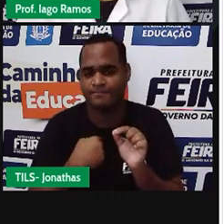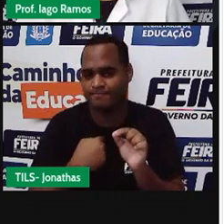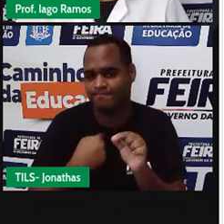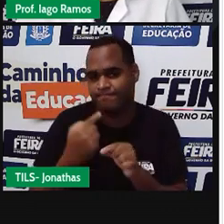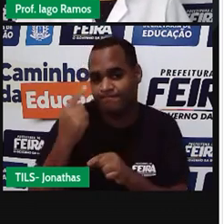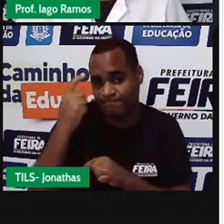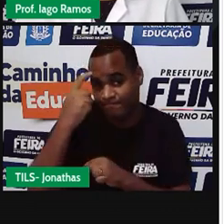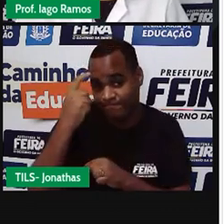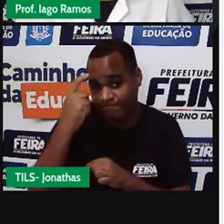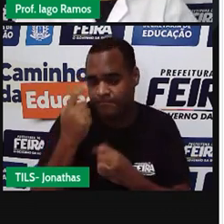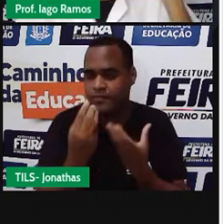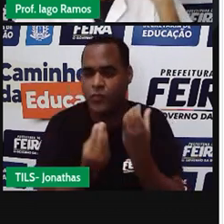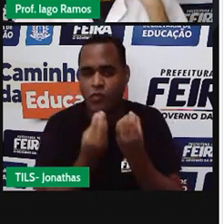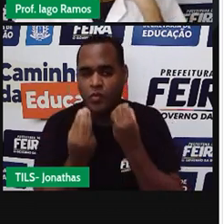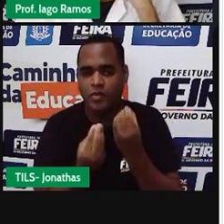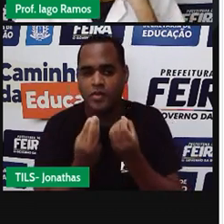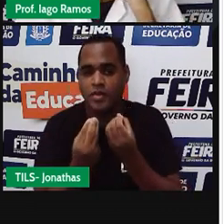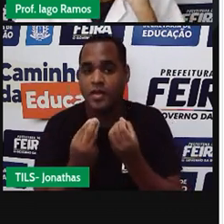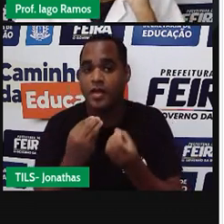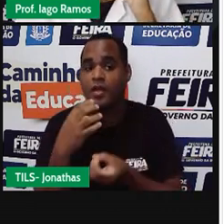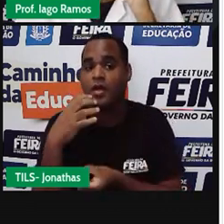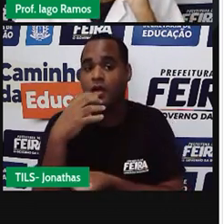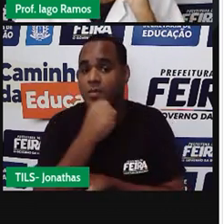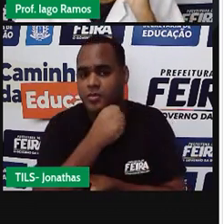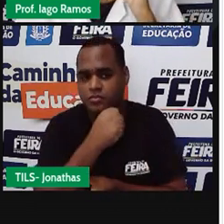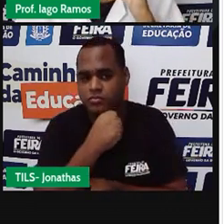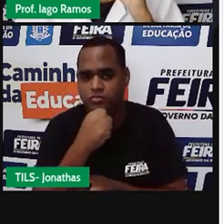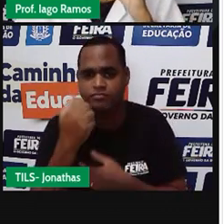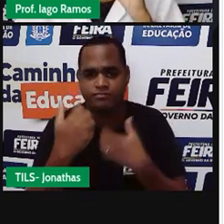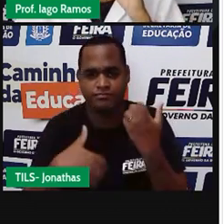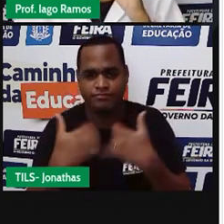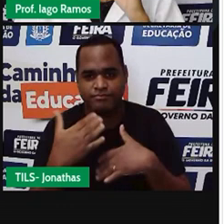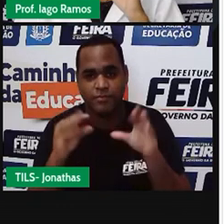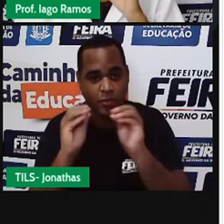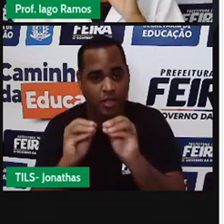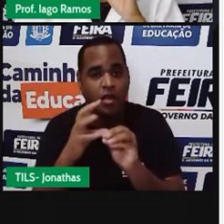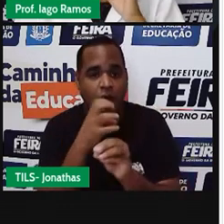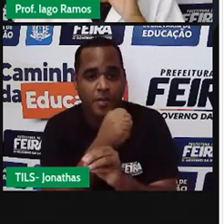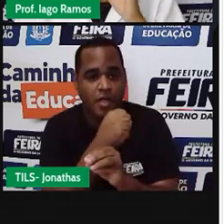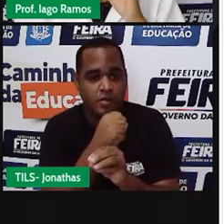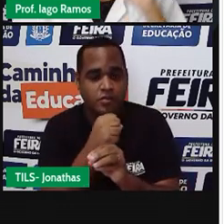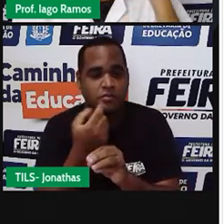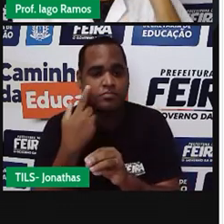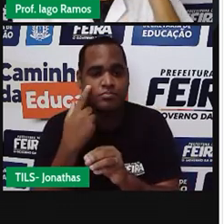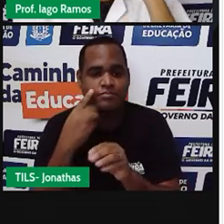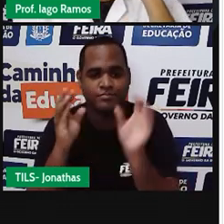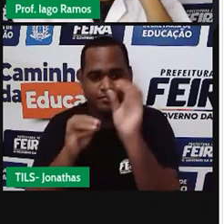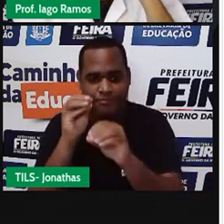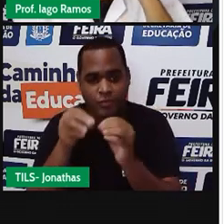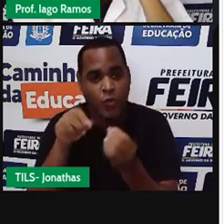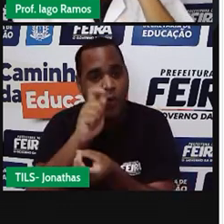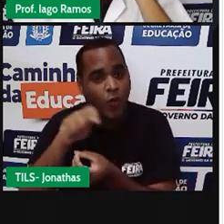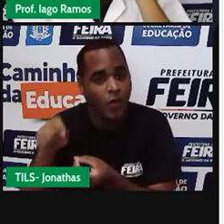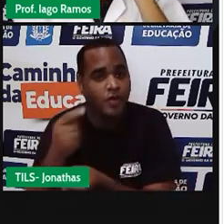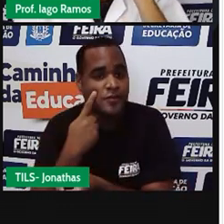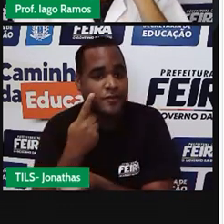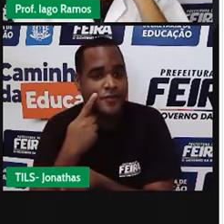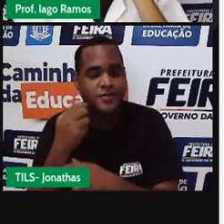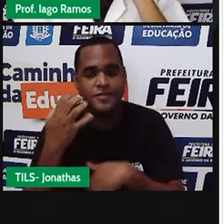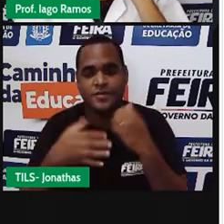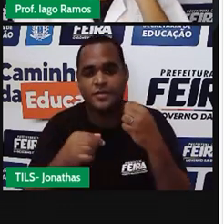fazer aqui uma coisa bem rapidinho é bem rapidinho Olha só